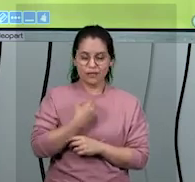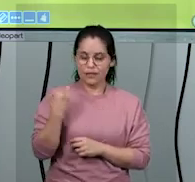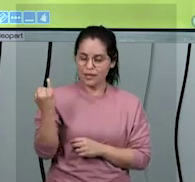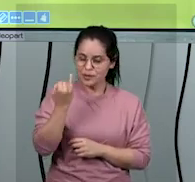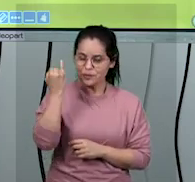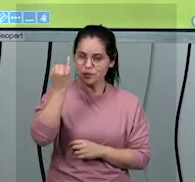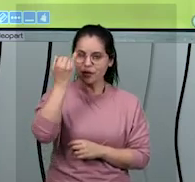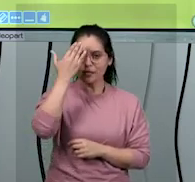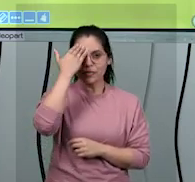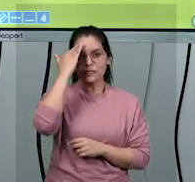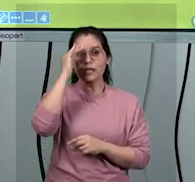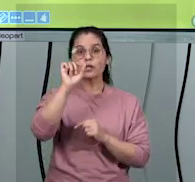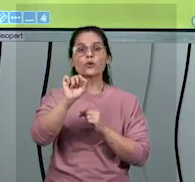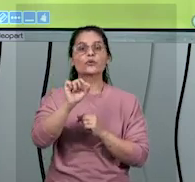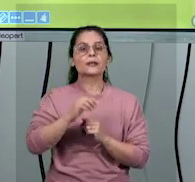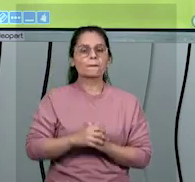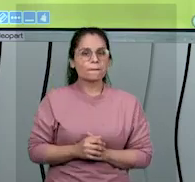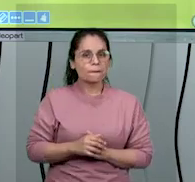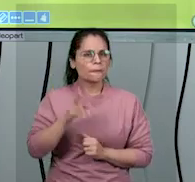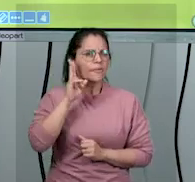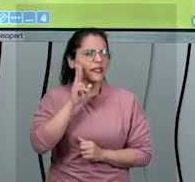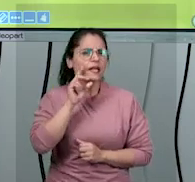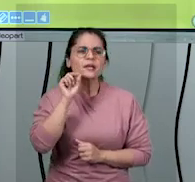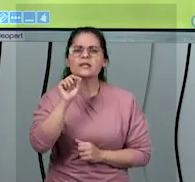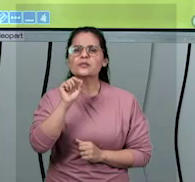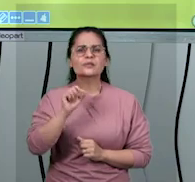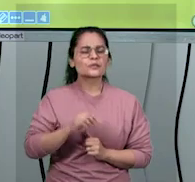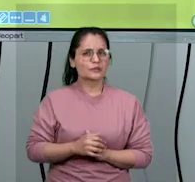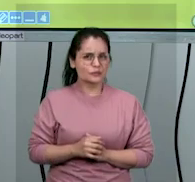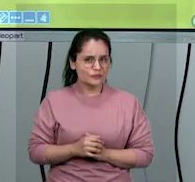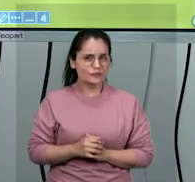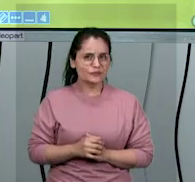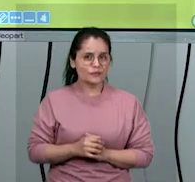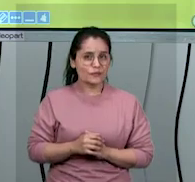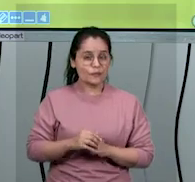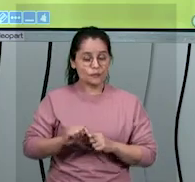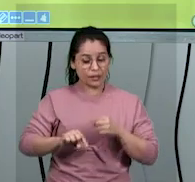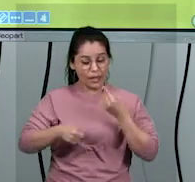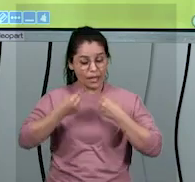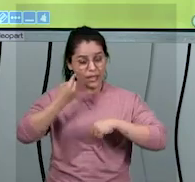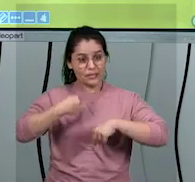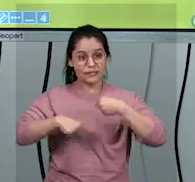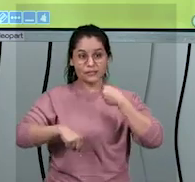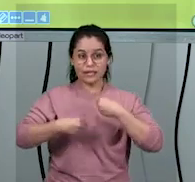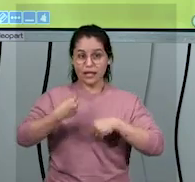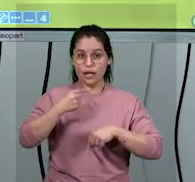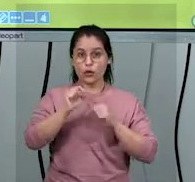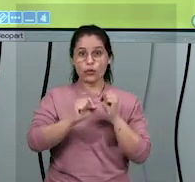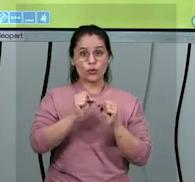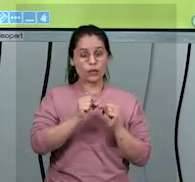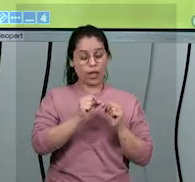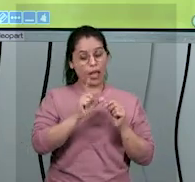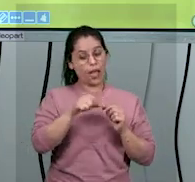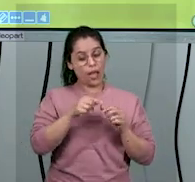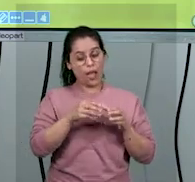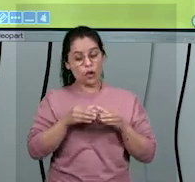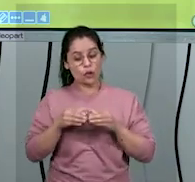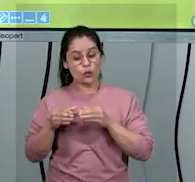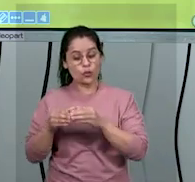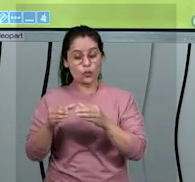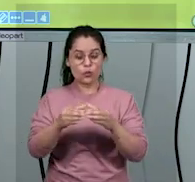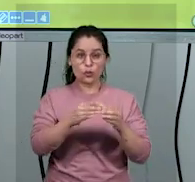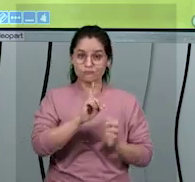importante a gente entender uma coisa, lembrar de uma coisa. Sistemas são agrupamentos que